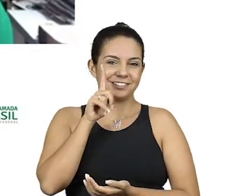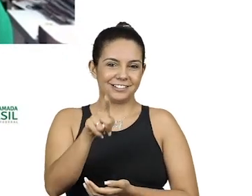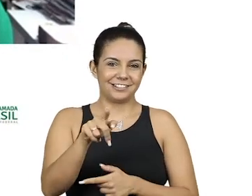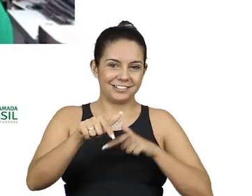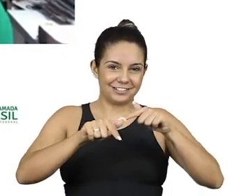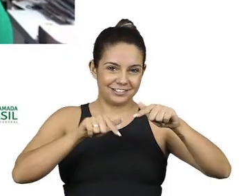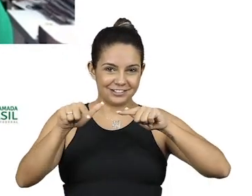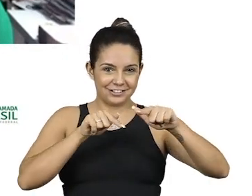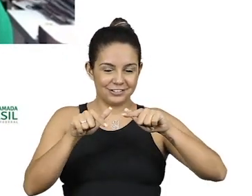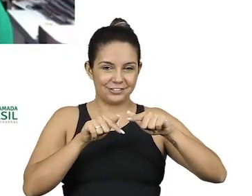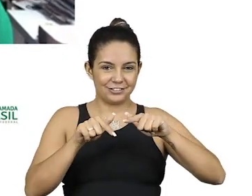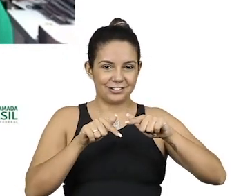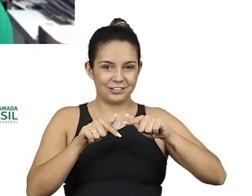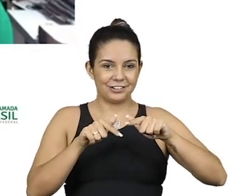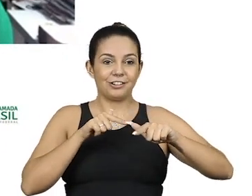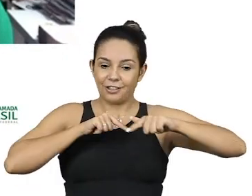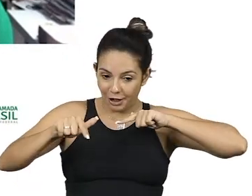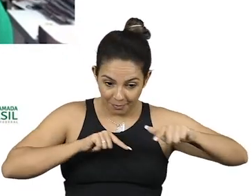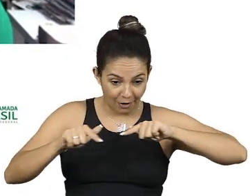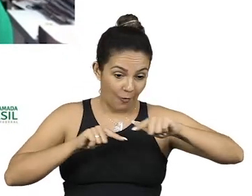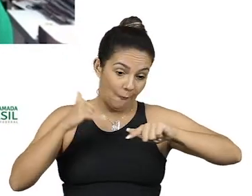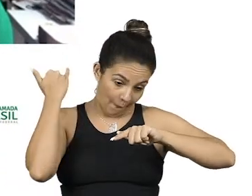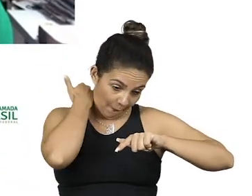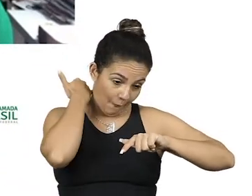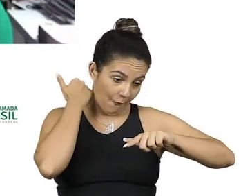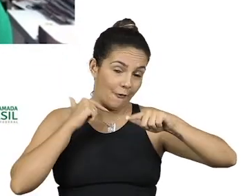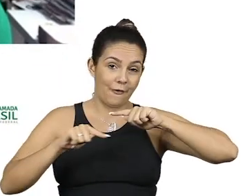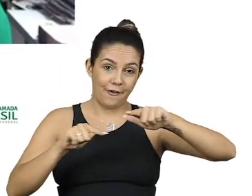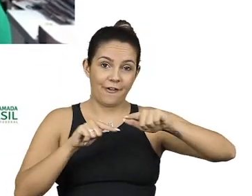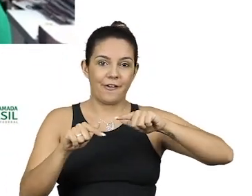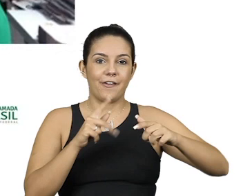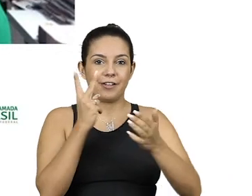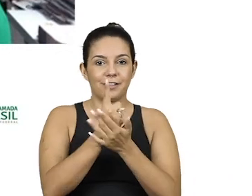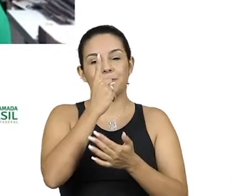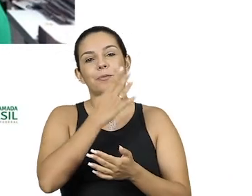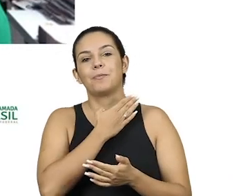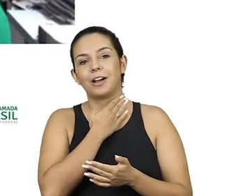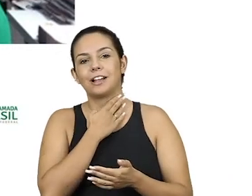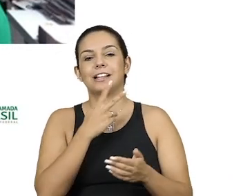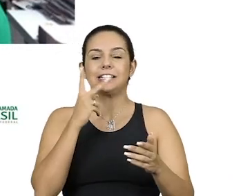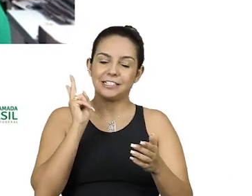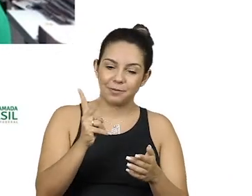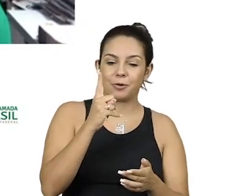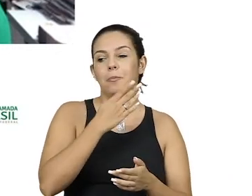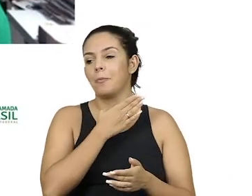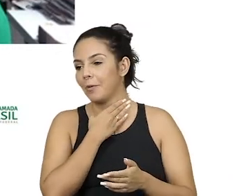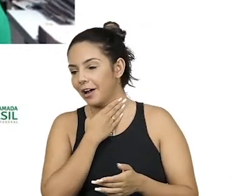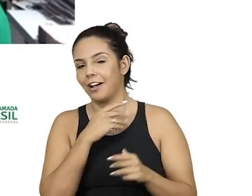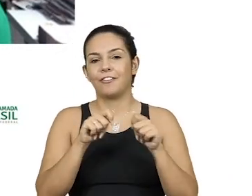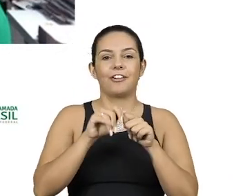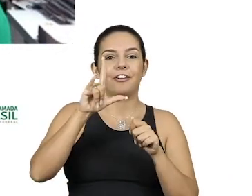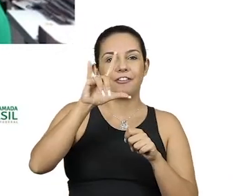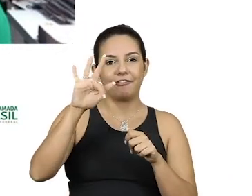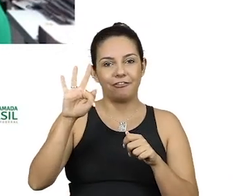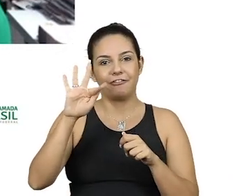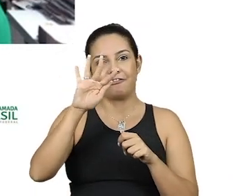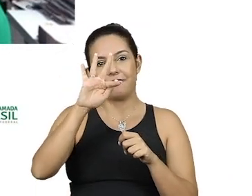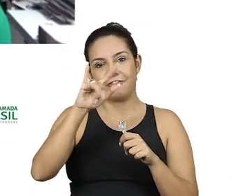você trabalhar como um condenado, sempre um papo,